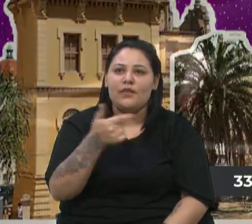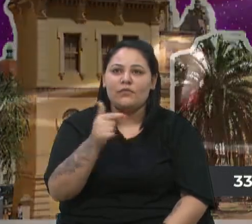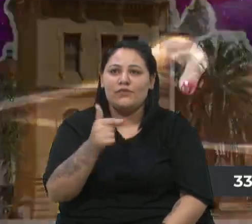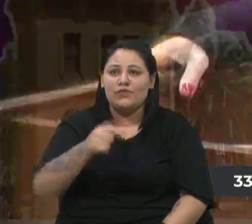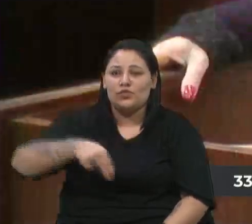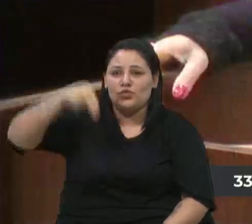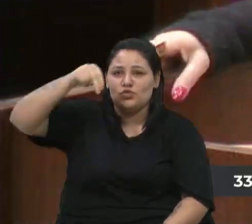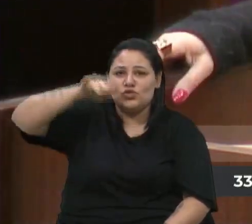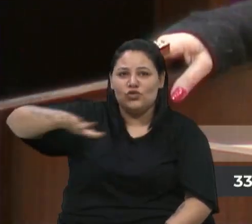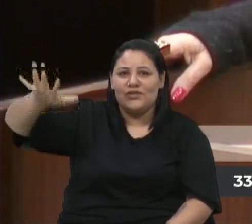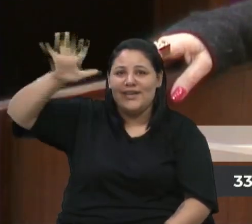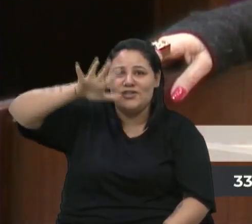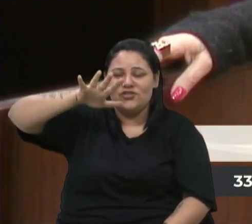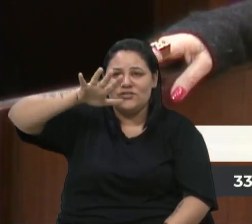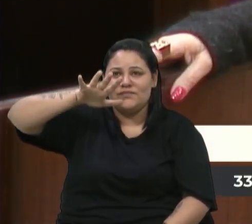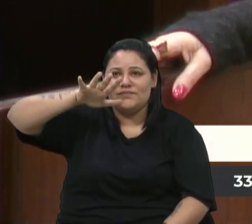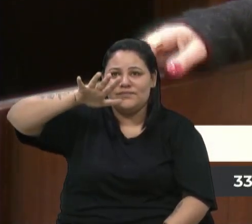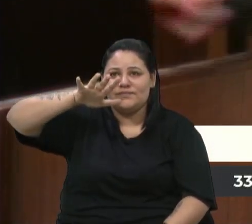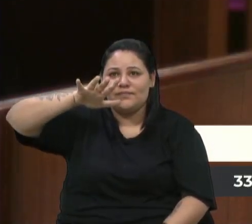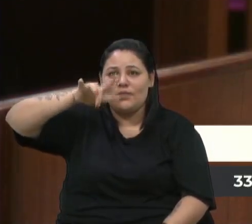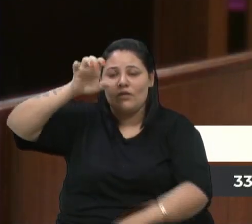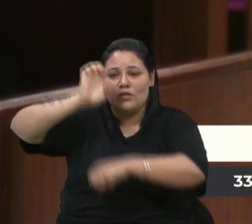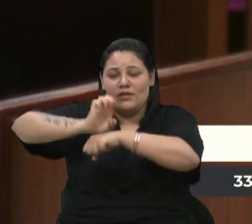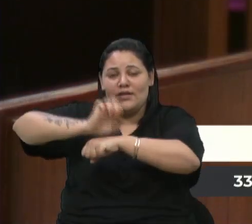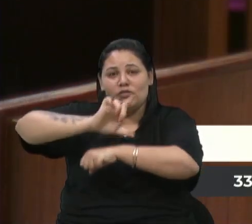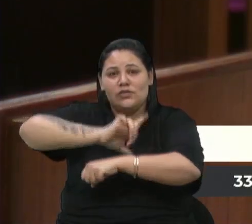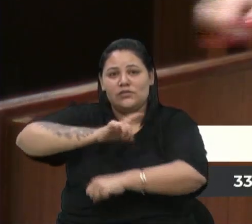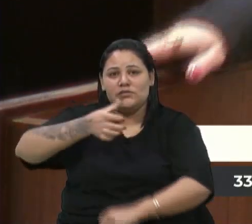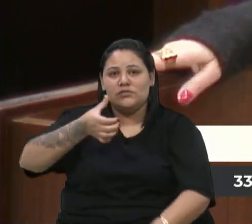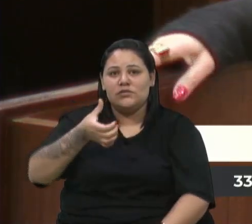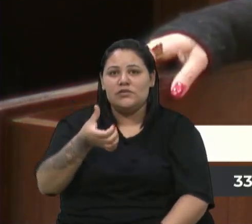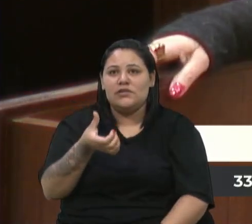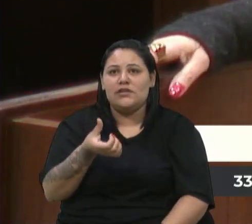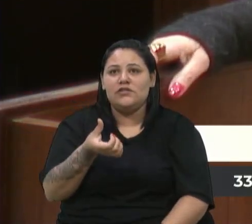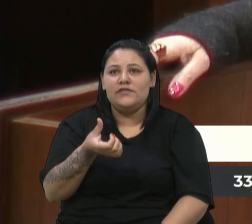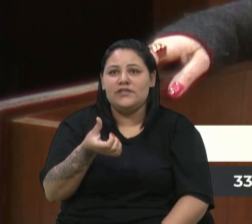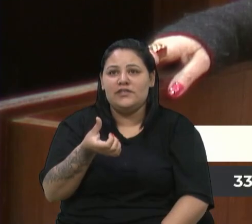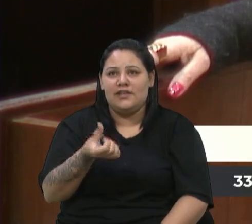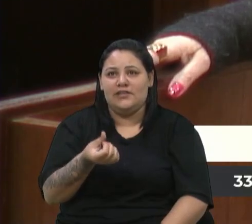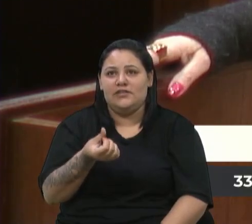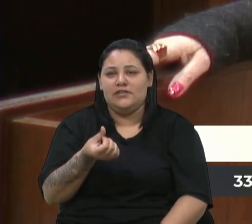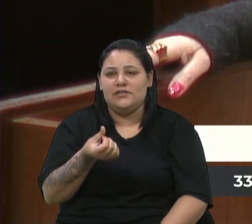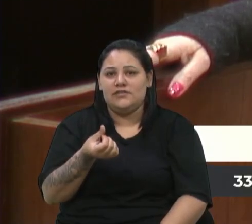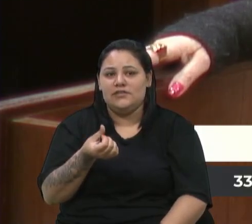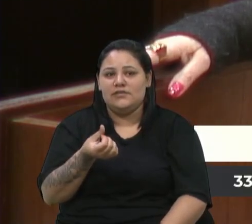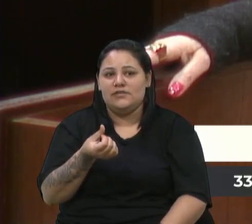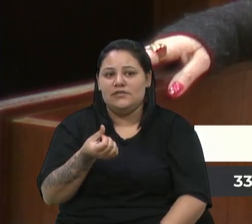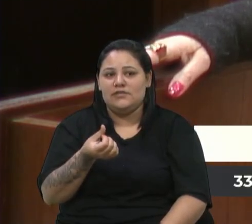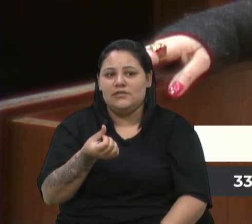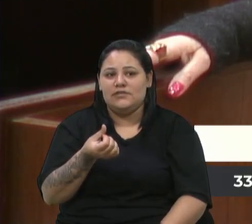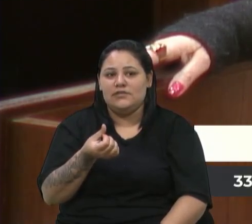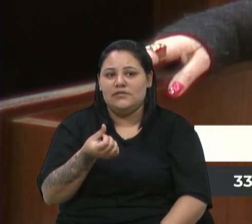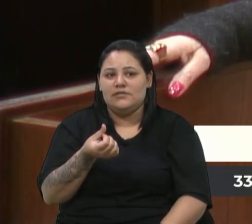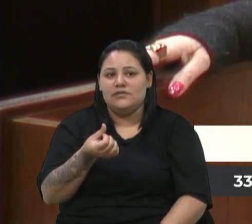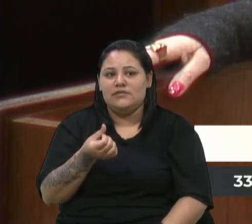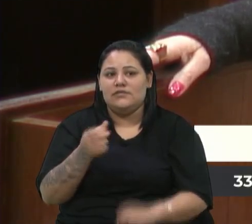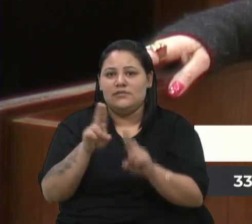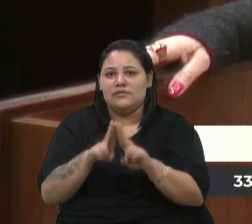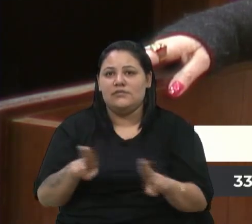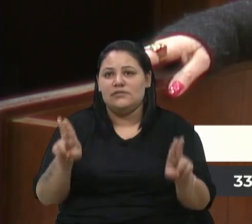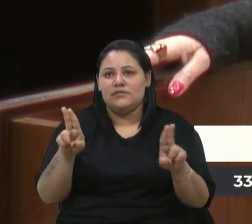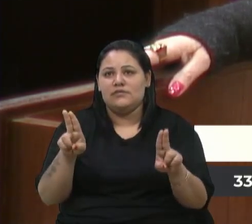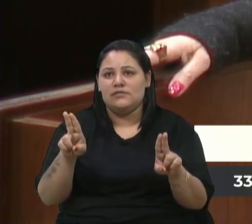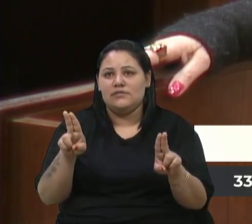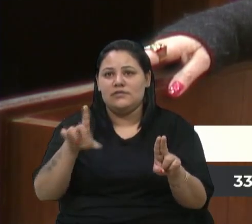temos 6 universidades federais que pegam a questão da campanha, da região